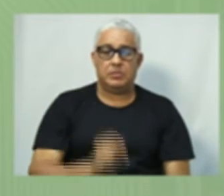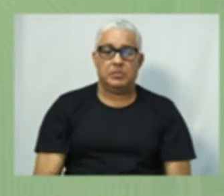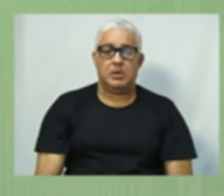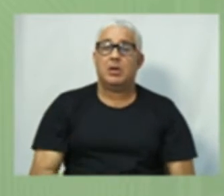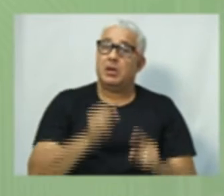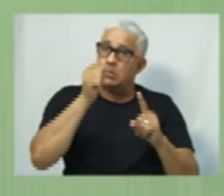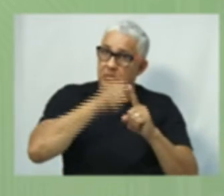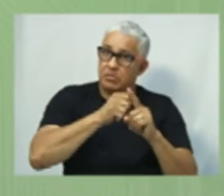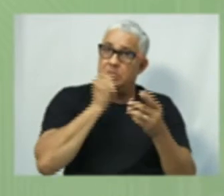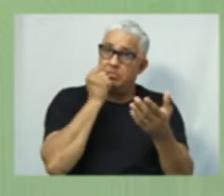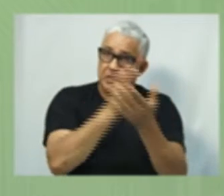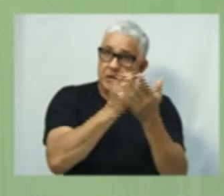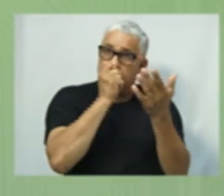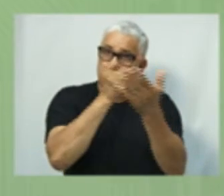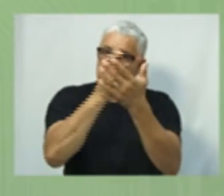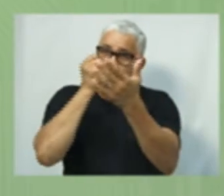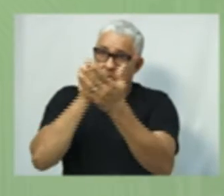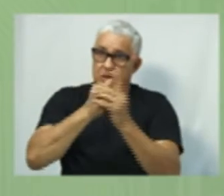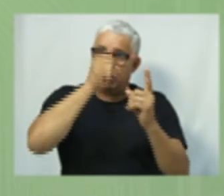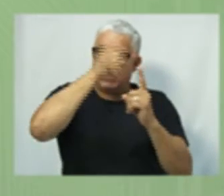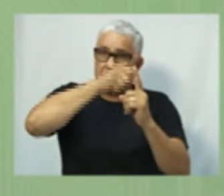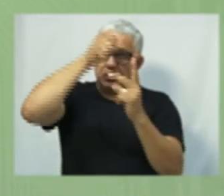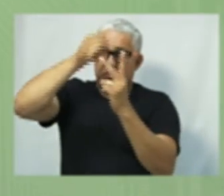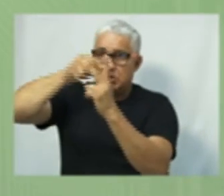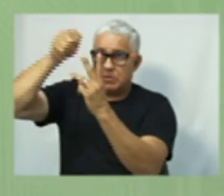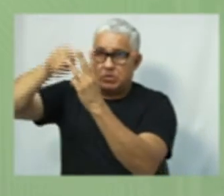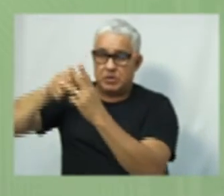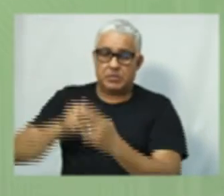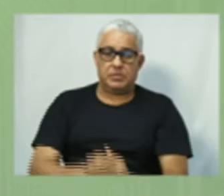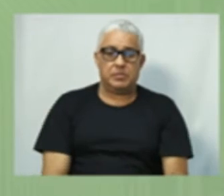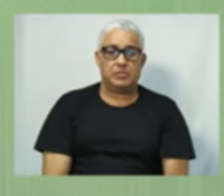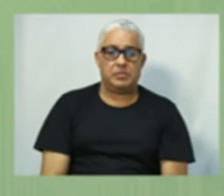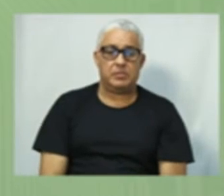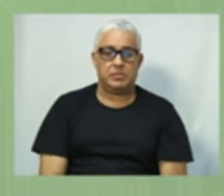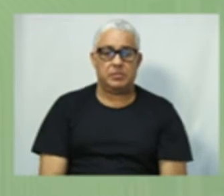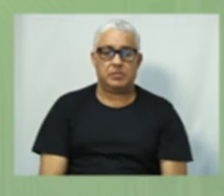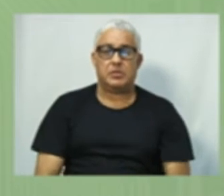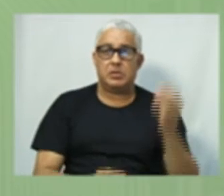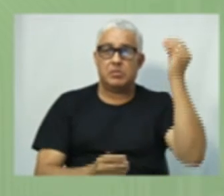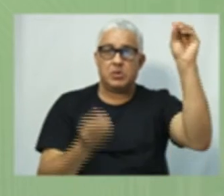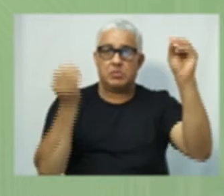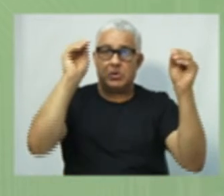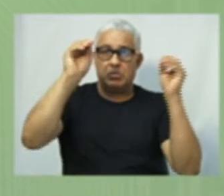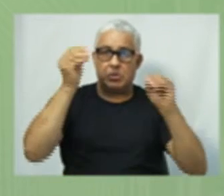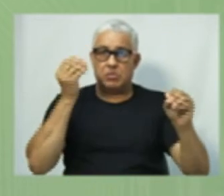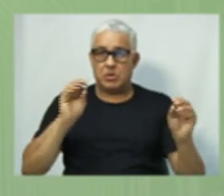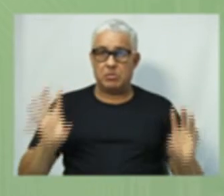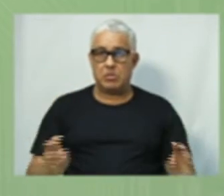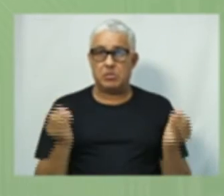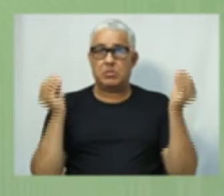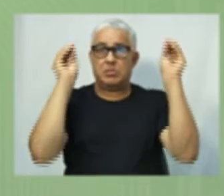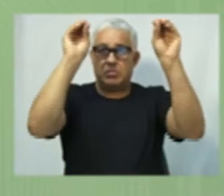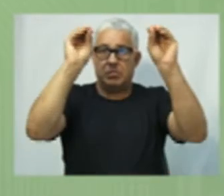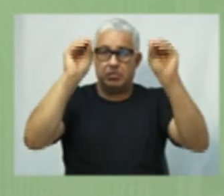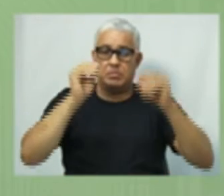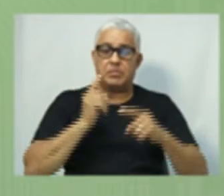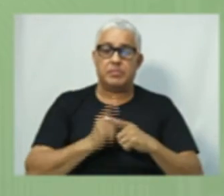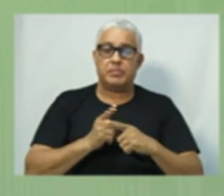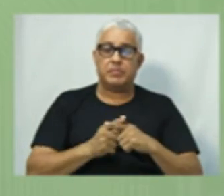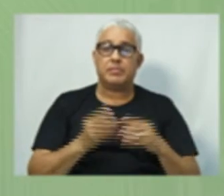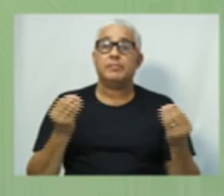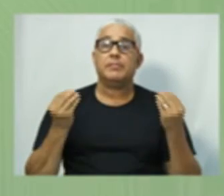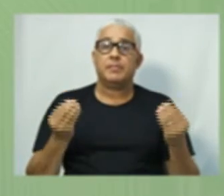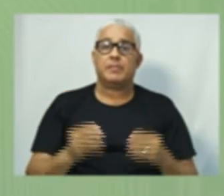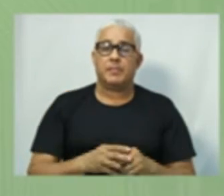mês que pagamos, lançamos o nosso quadro. 552, 552, 637. Para quê? Para fazermos